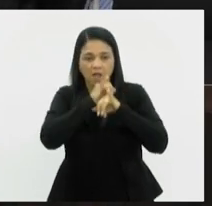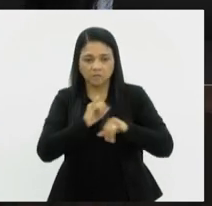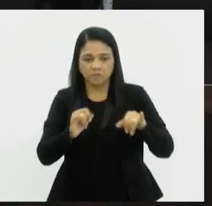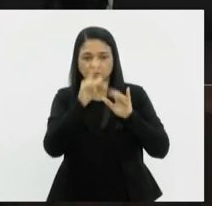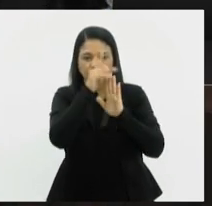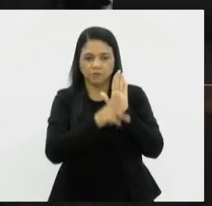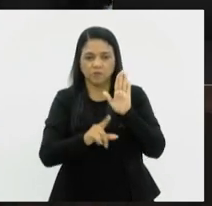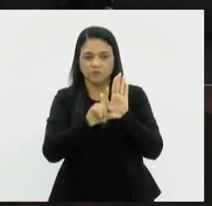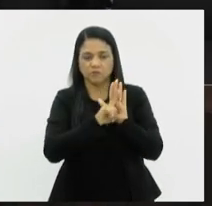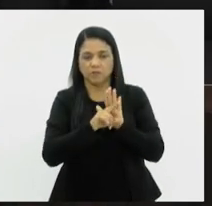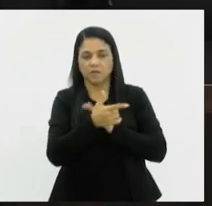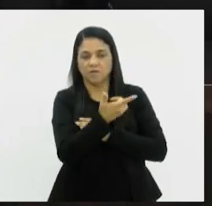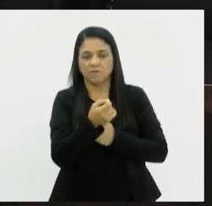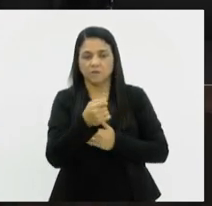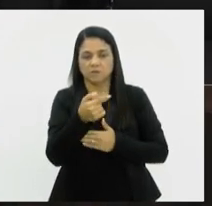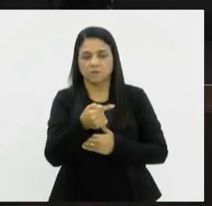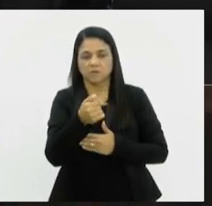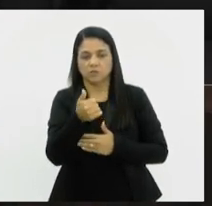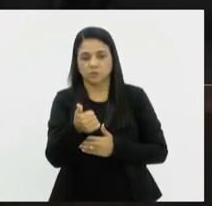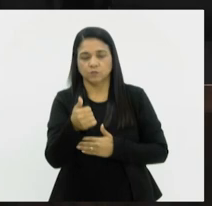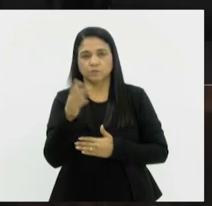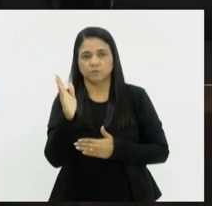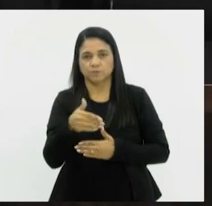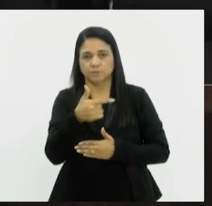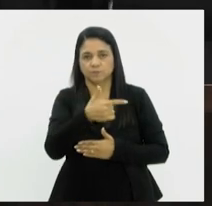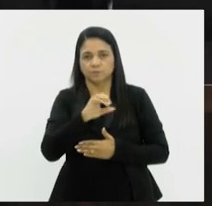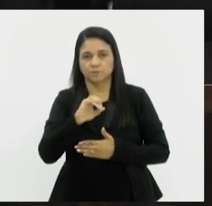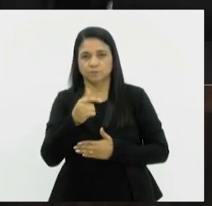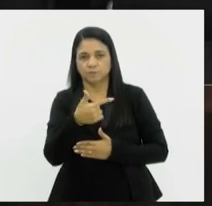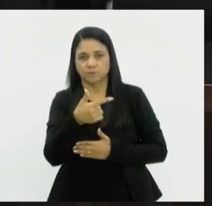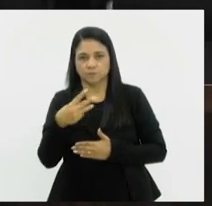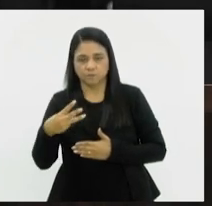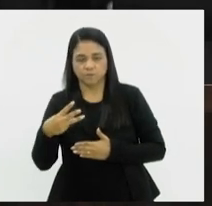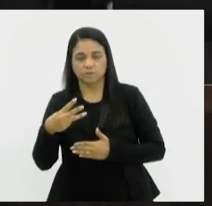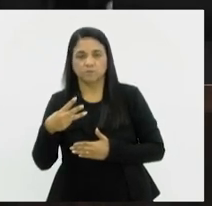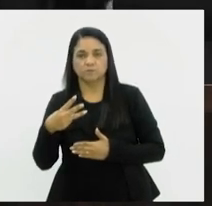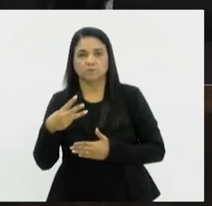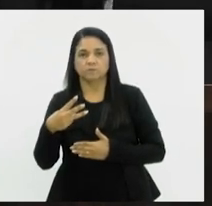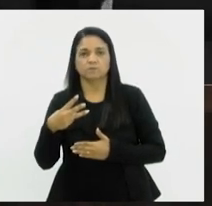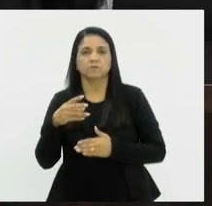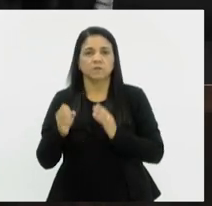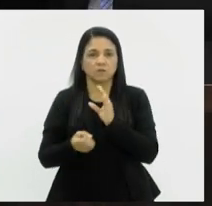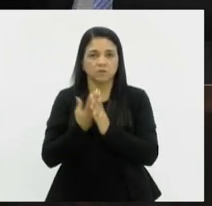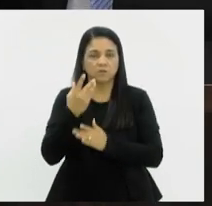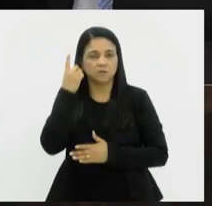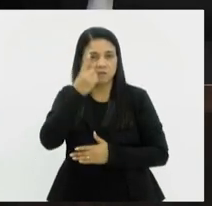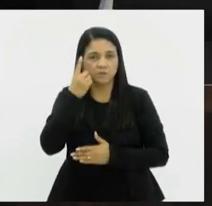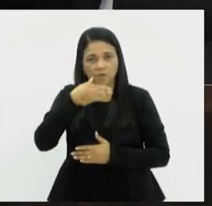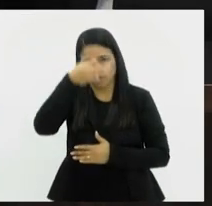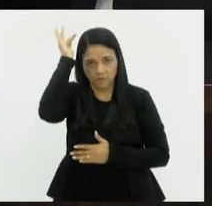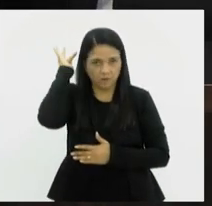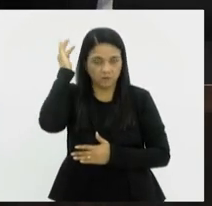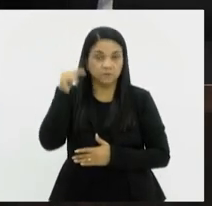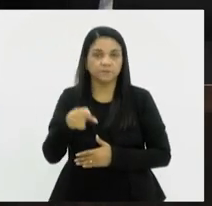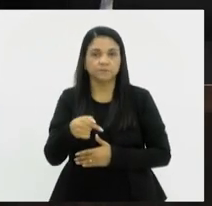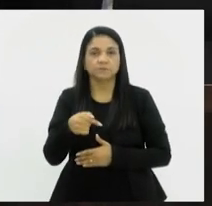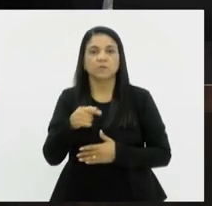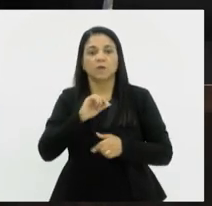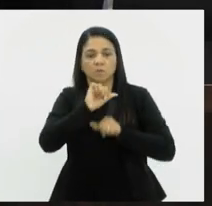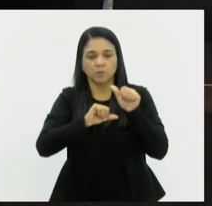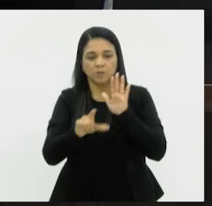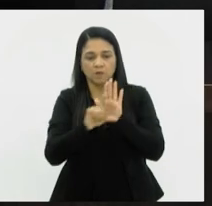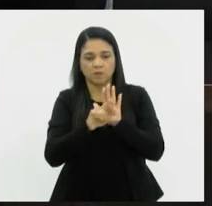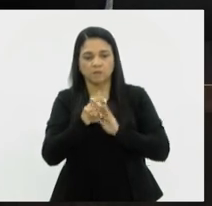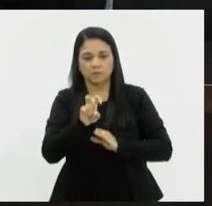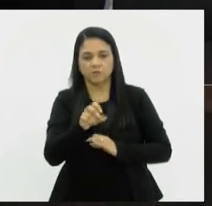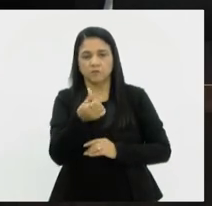Anuncio, projeto de lei número 2071 de 2023, de autoria do deputado Fred Pacheco, que altera a